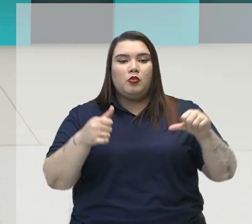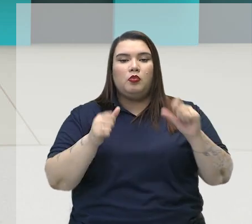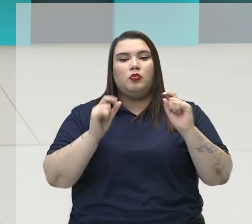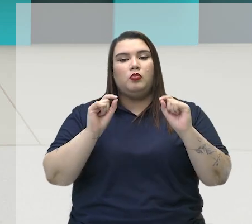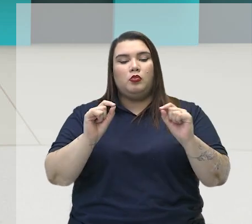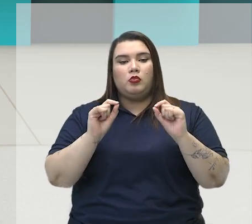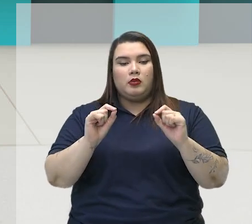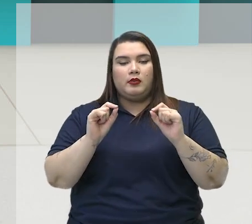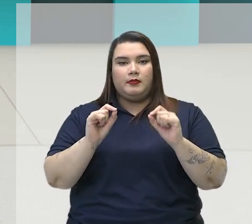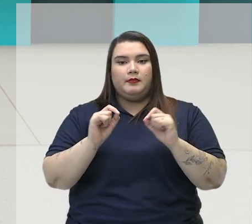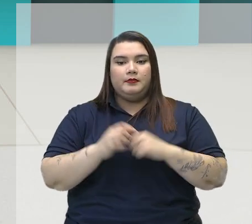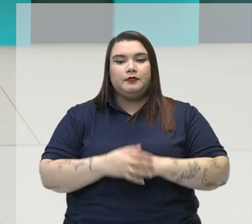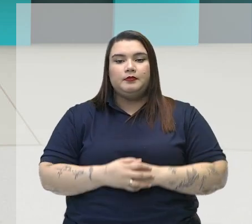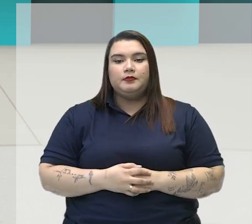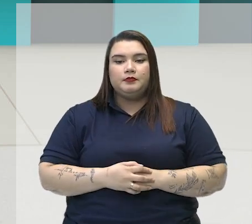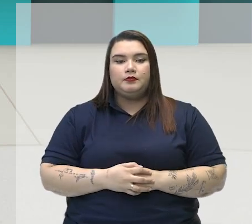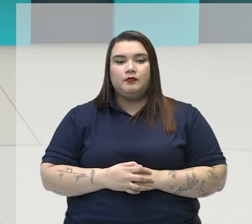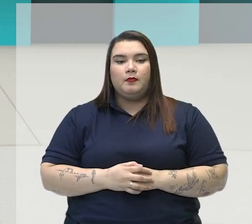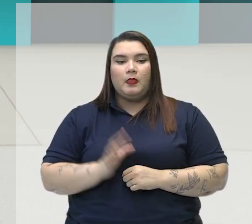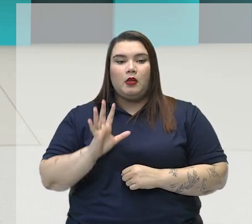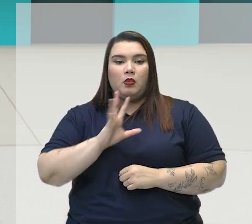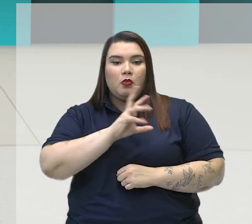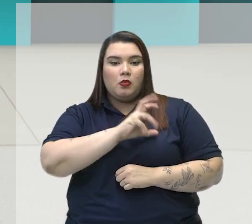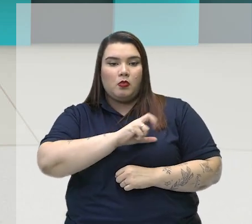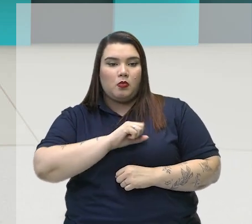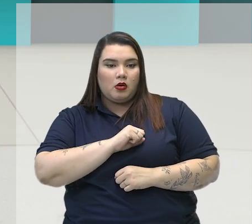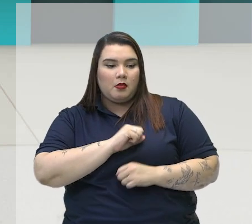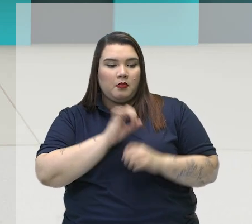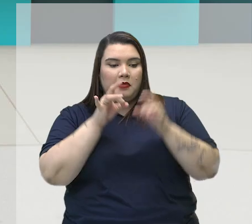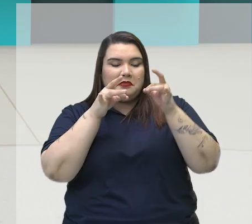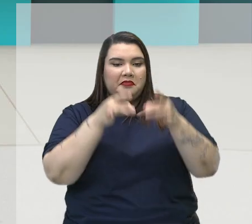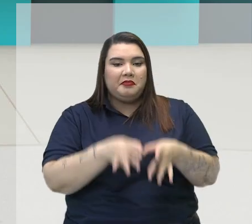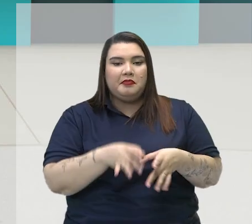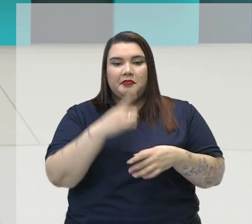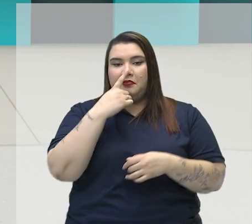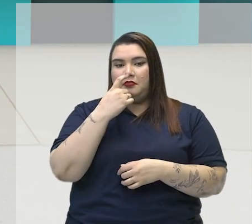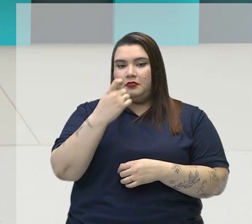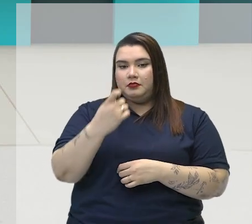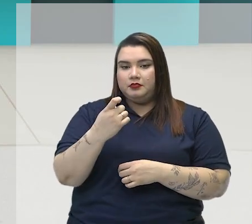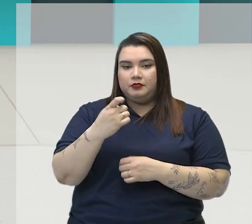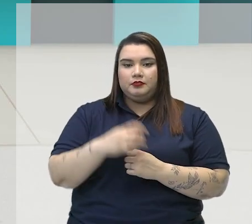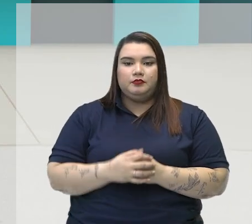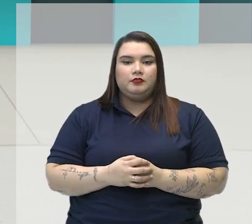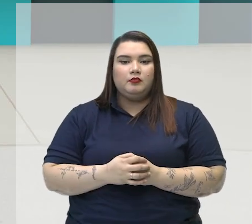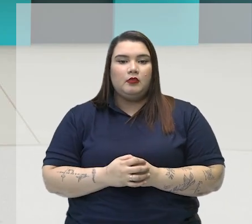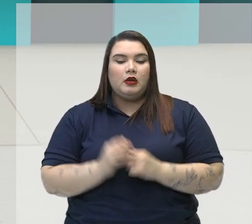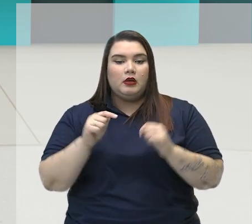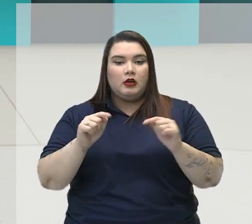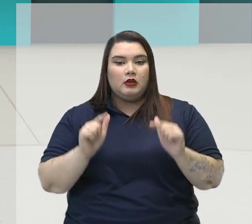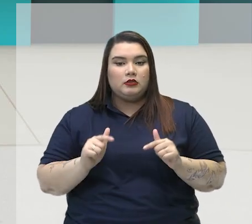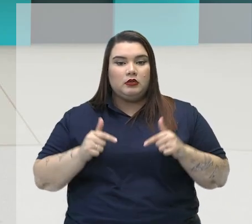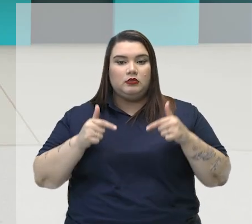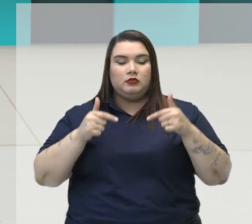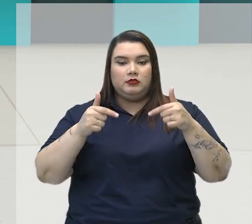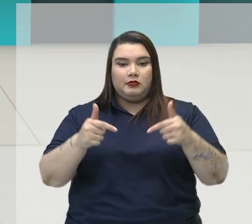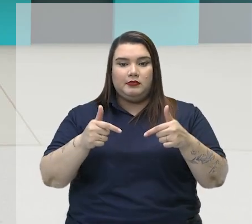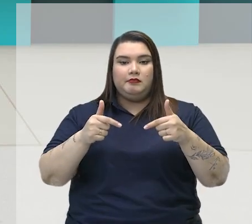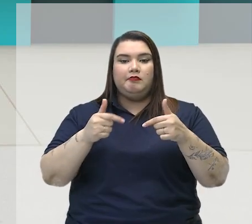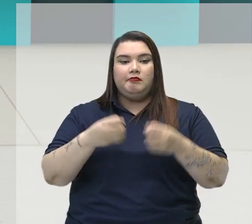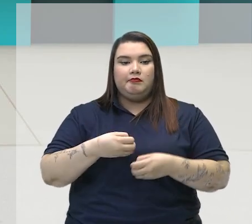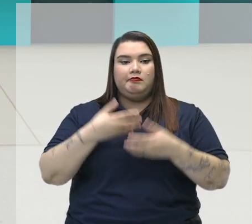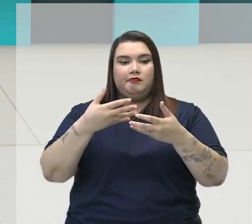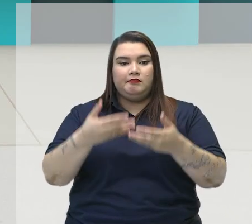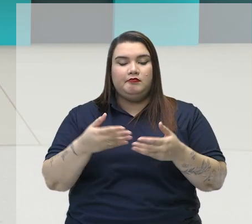triturada e foi então renomeada como Love is the Bin, o amor está no lixo. Esse